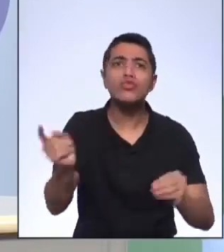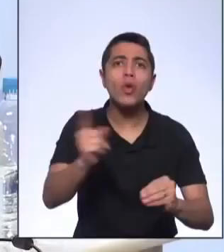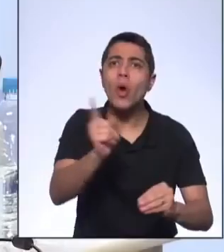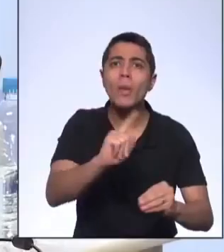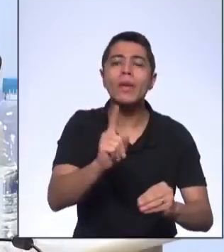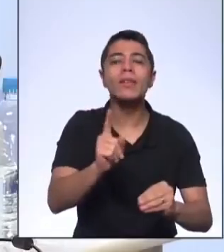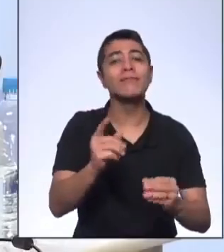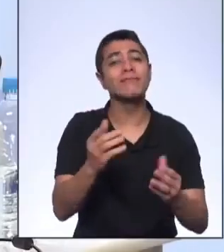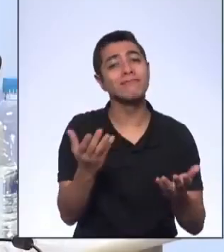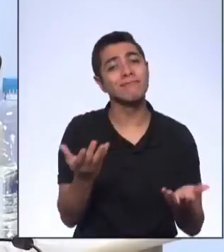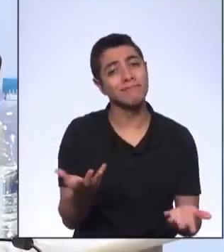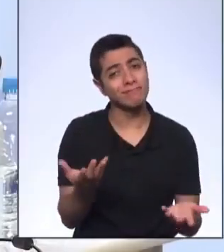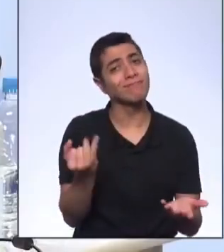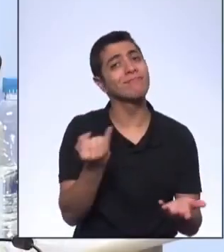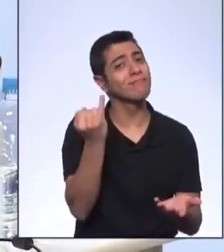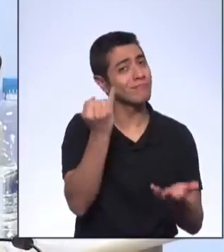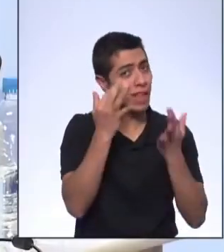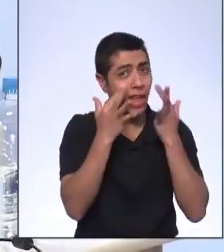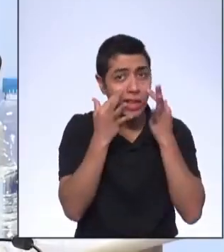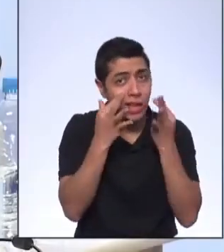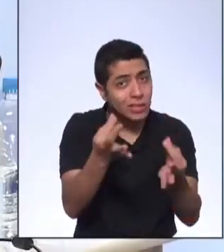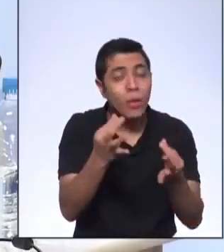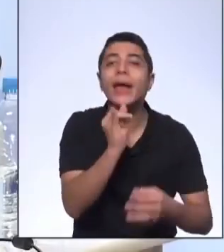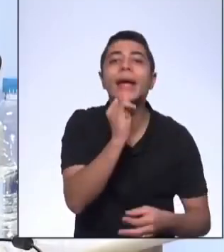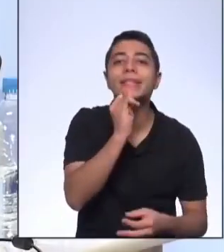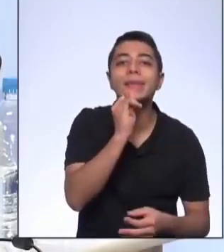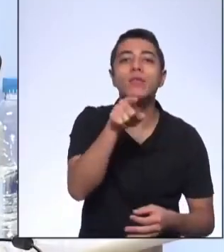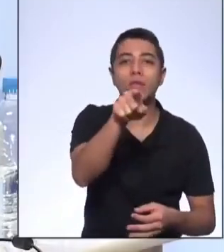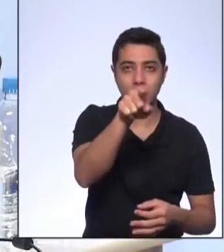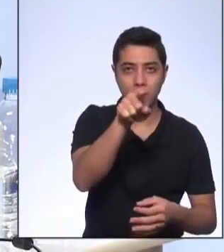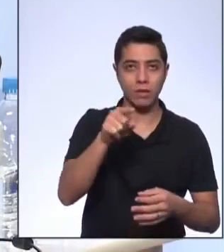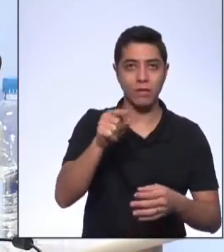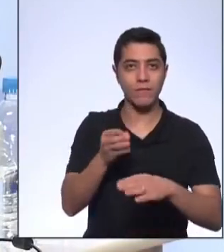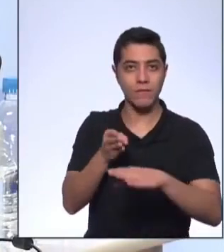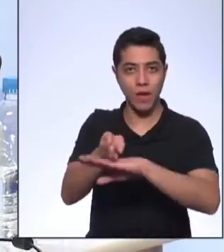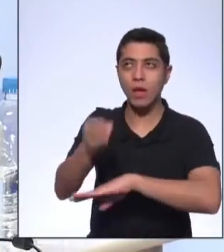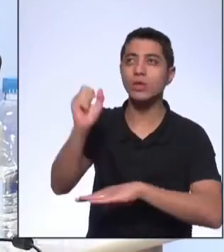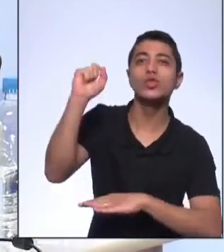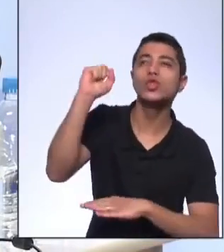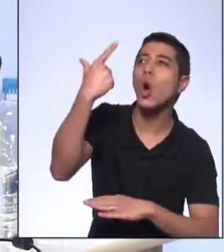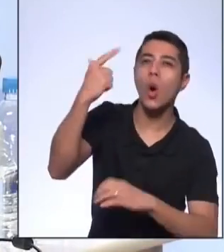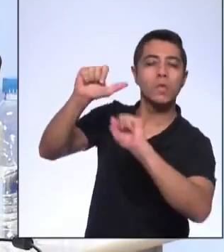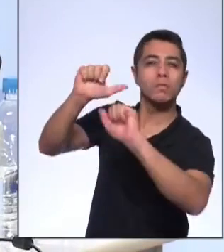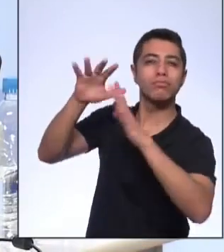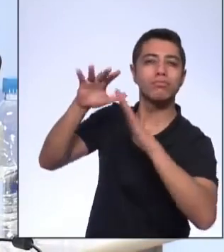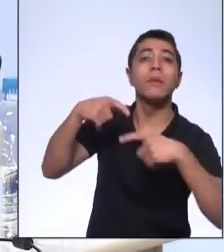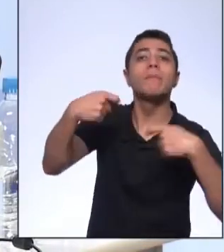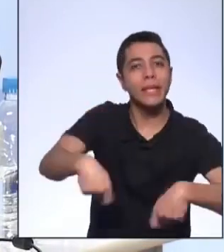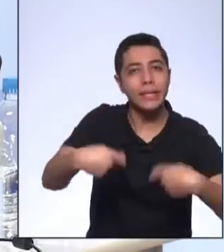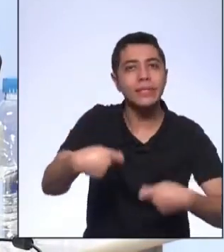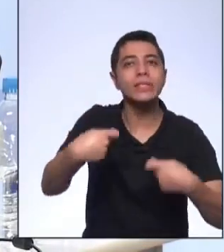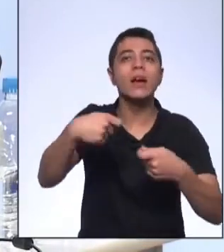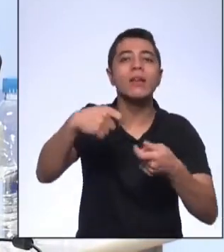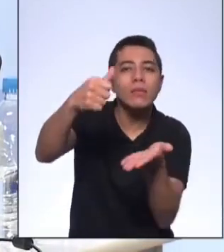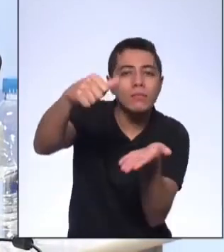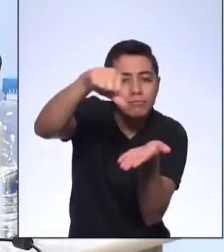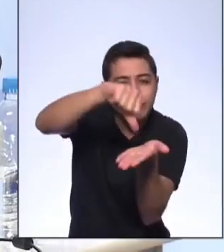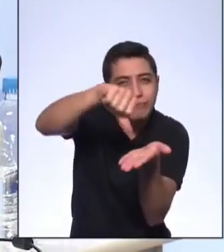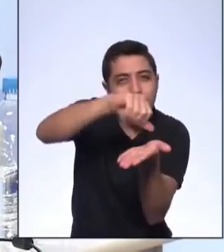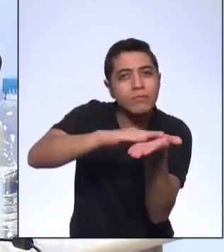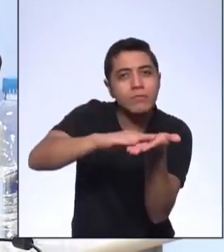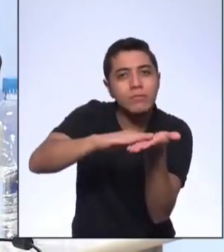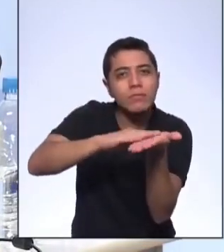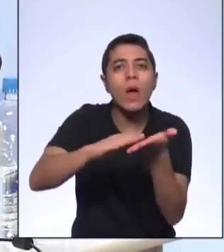importância de usar o protetor solar. Sim, protetor solar, porque quem causa essa transformação são os raios ultravioletas do sol, principalmente.